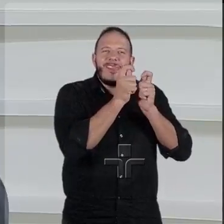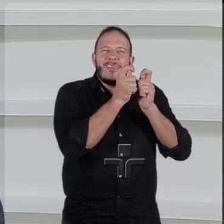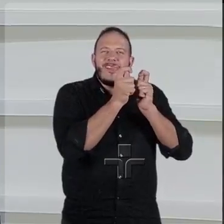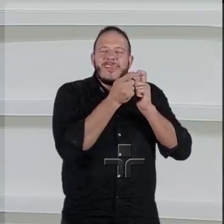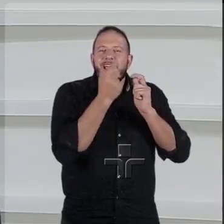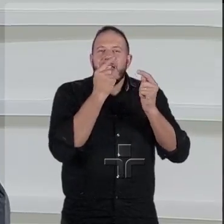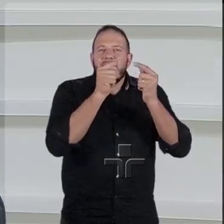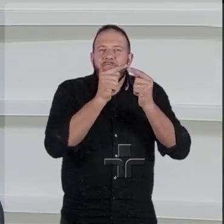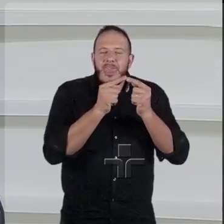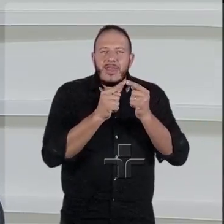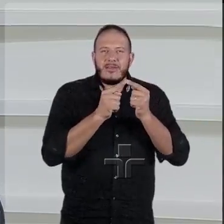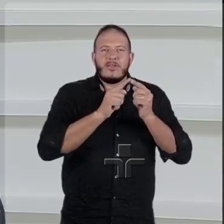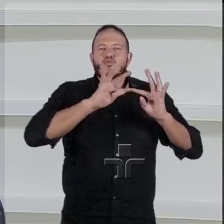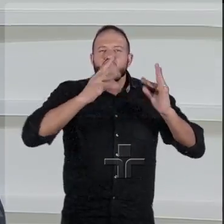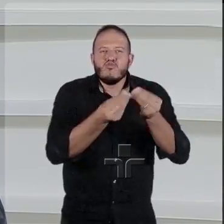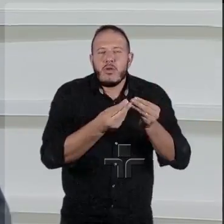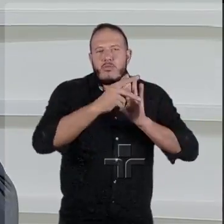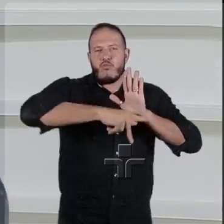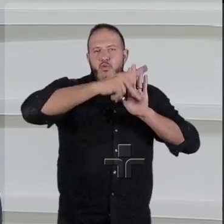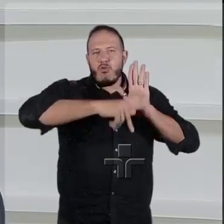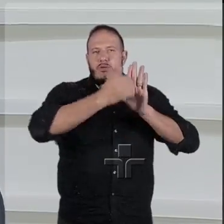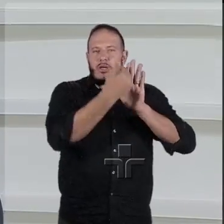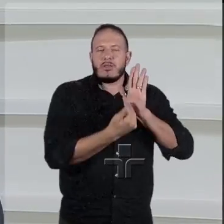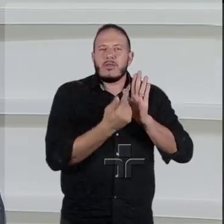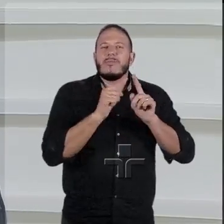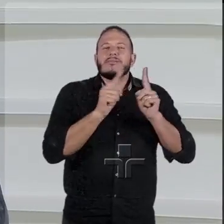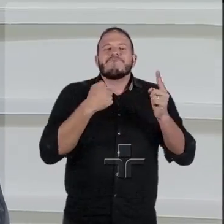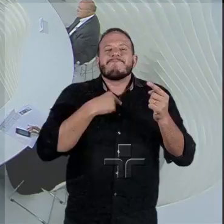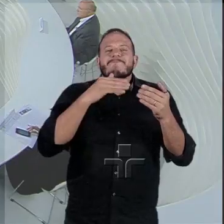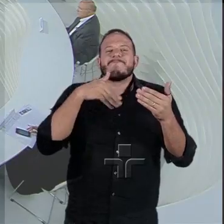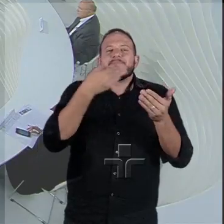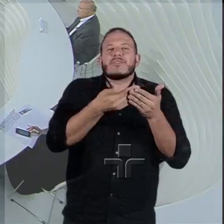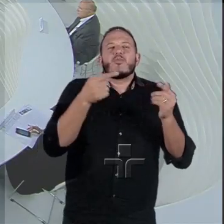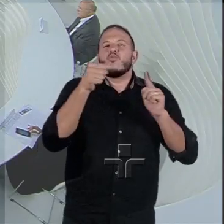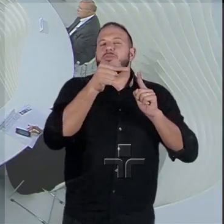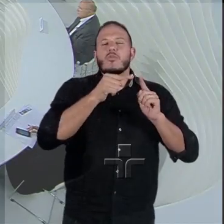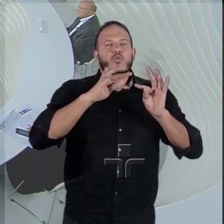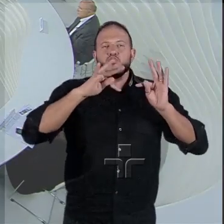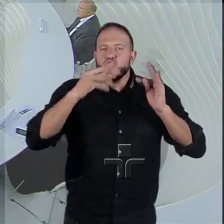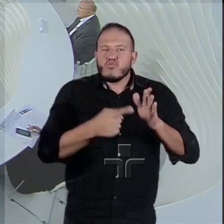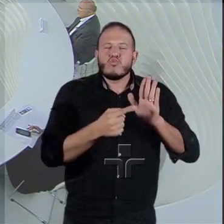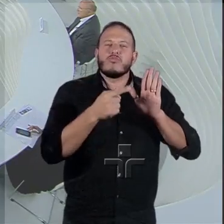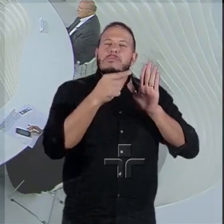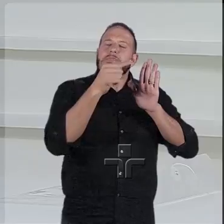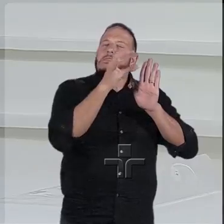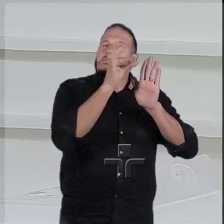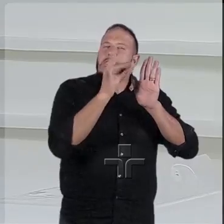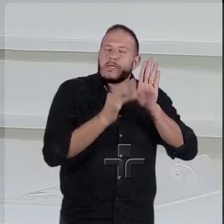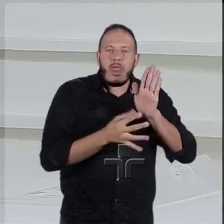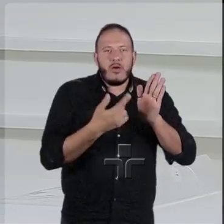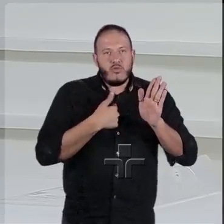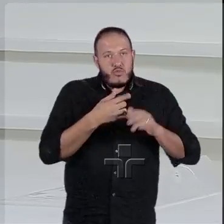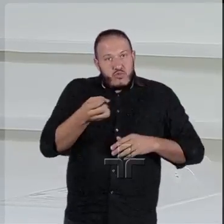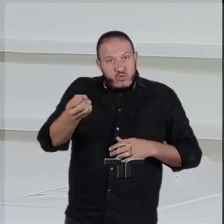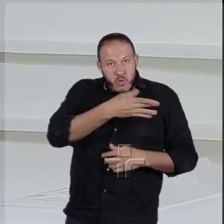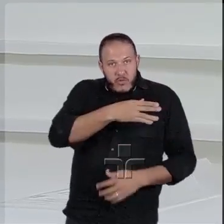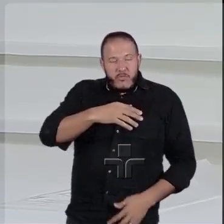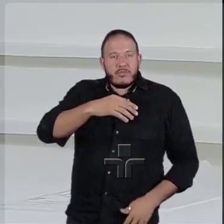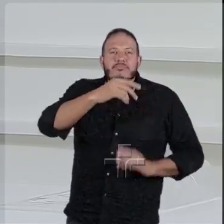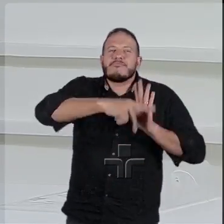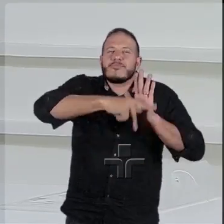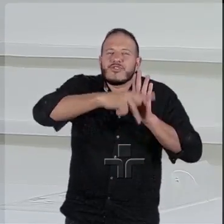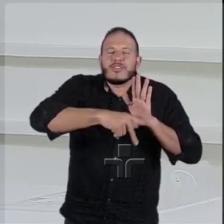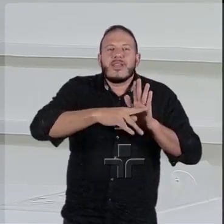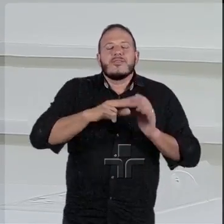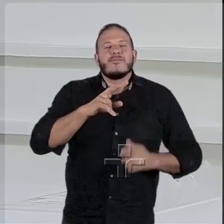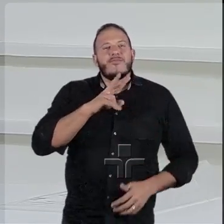contemplar no projetão geral, mas até que ponto tudo que vem vindo aí, o novo projeto, será, digamos,